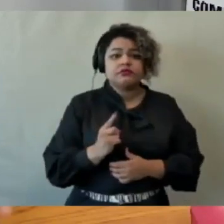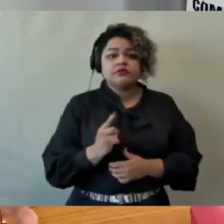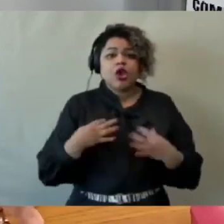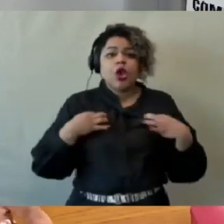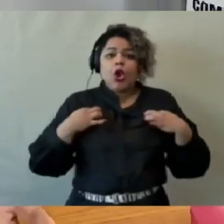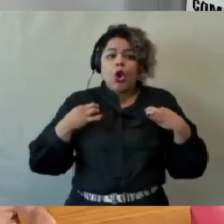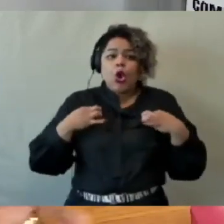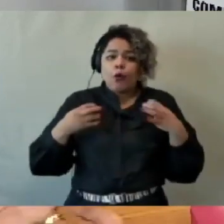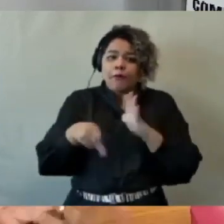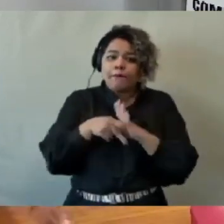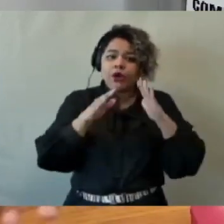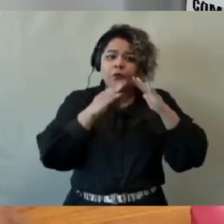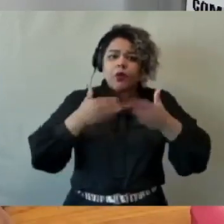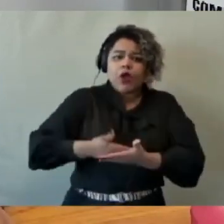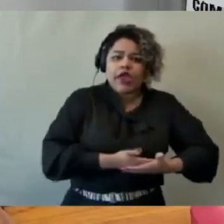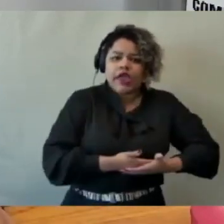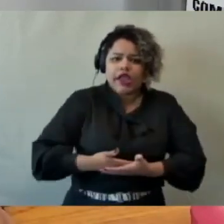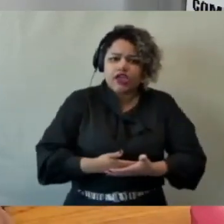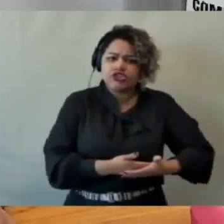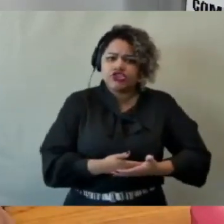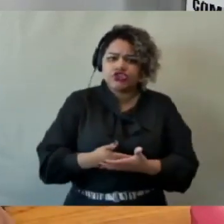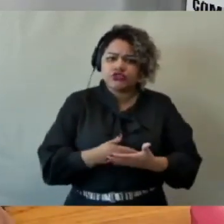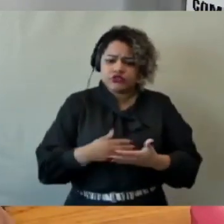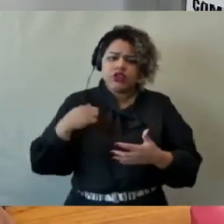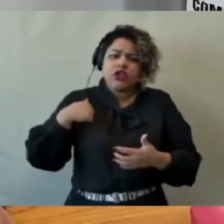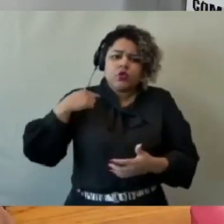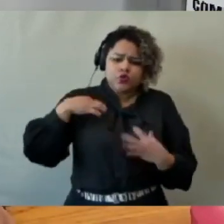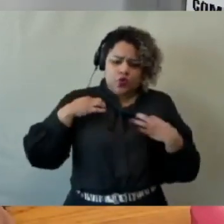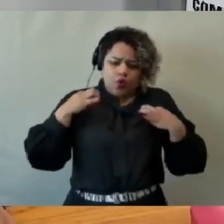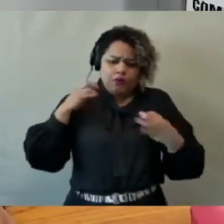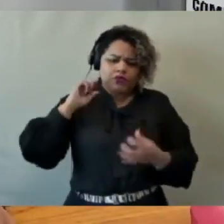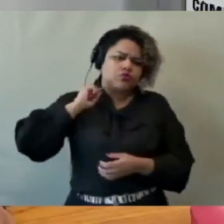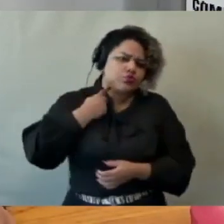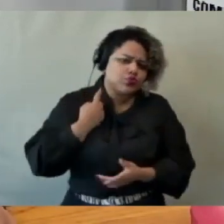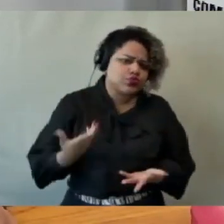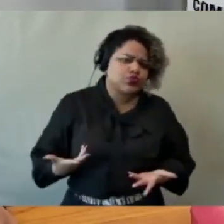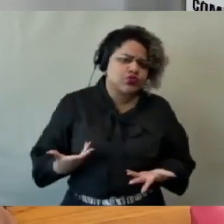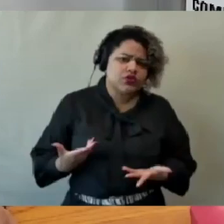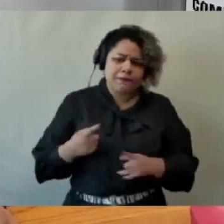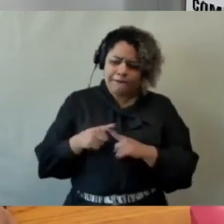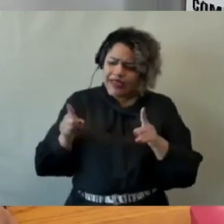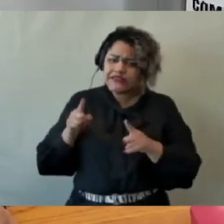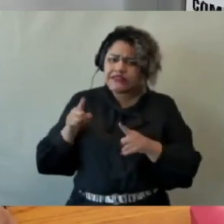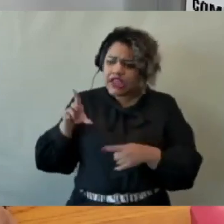suja, mas, naquele dia, ela não foi para a creche. Onde que estava essa criança?